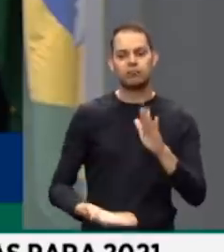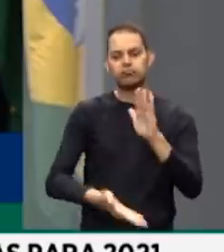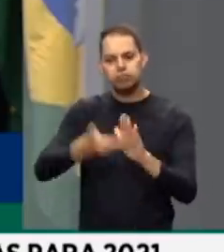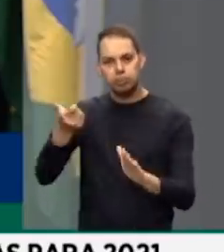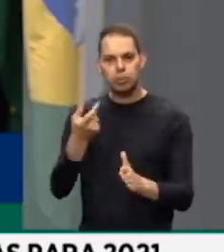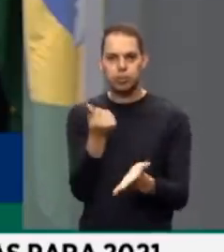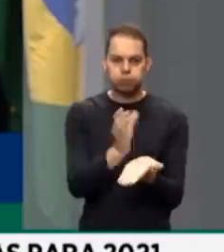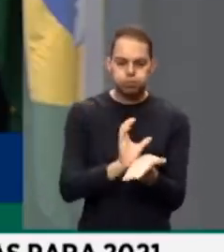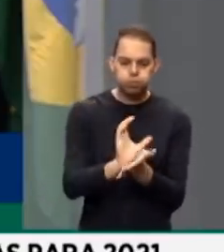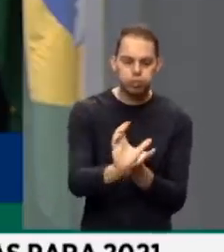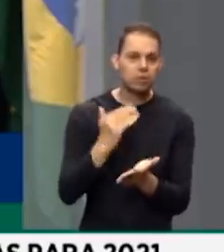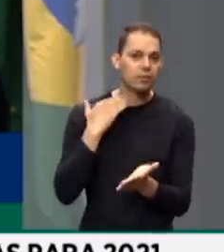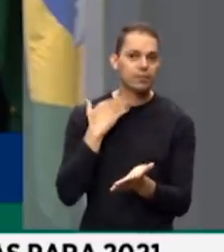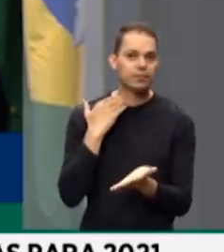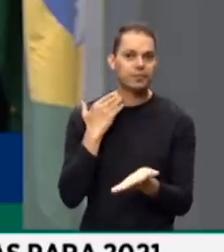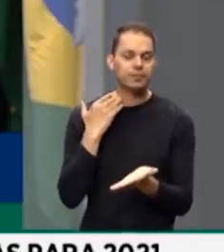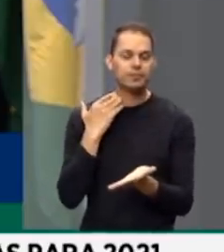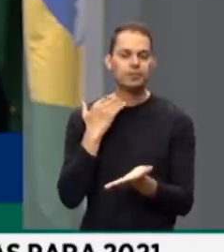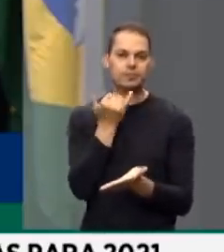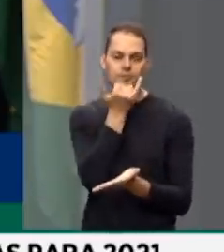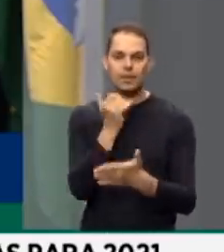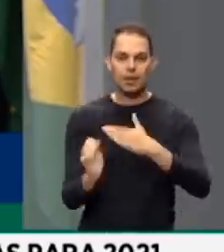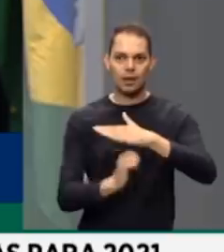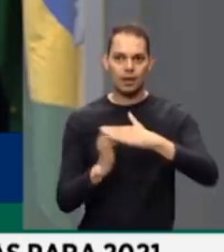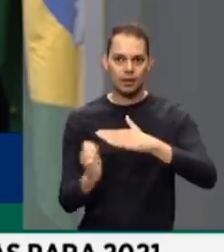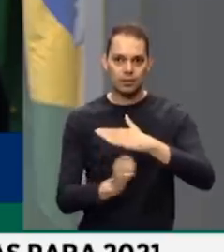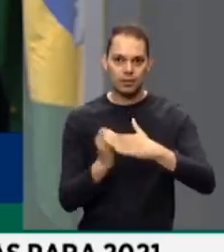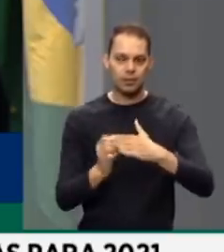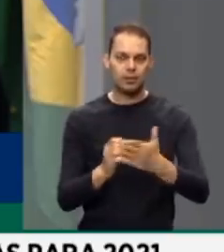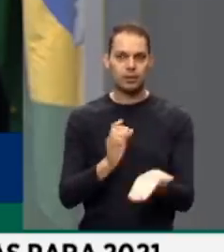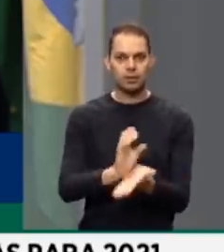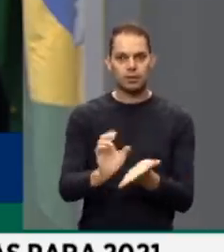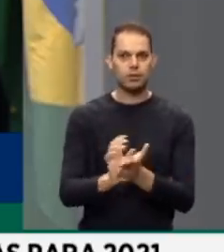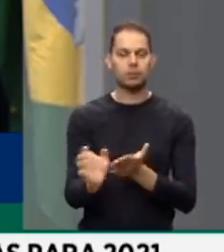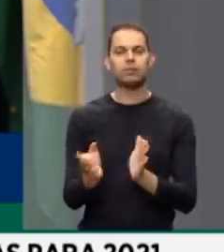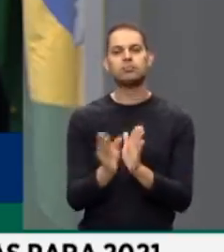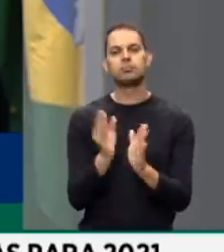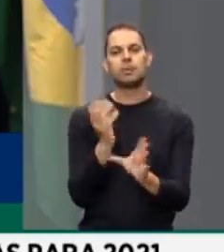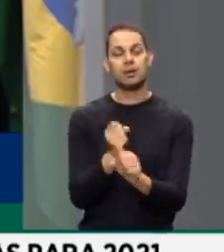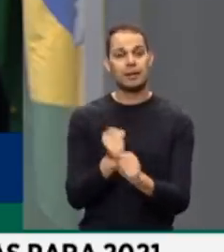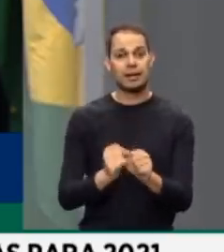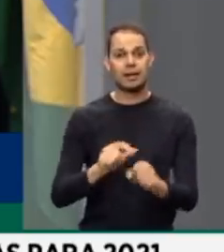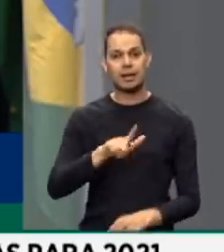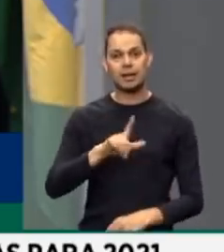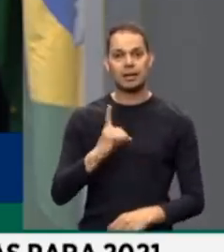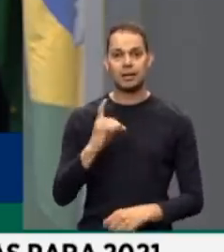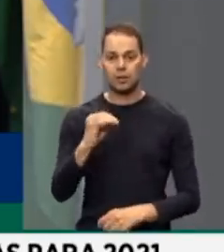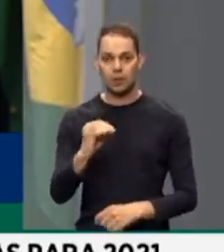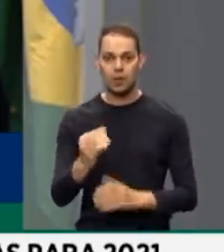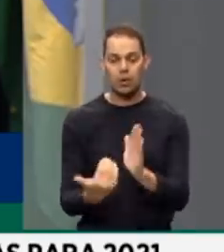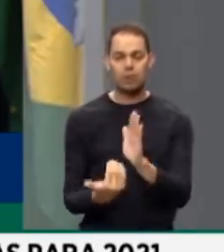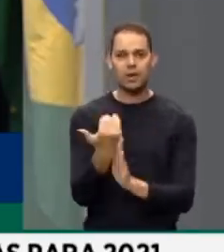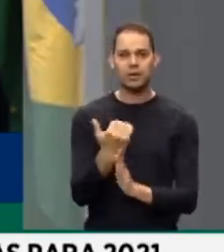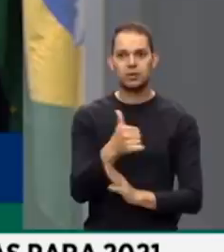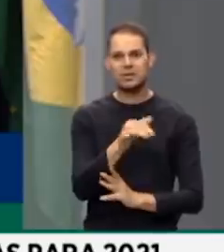em estatais da transparência da sua prestação de contas na lei de diretrizes orçamentárias. Um aumento de mais